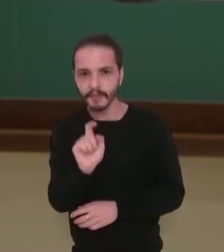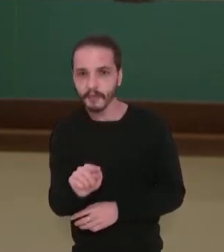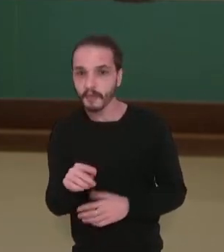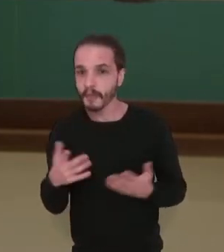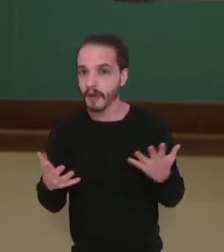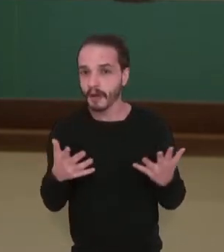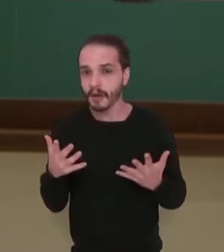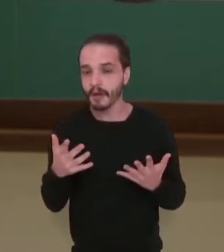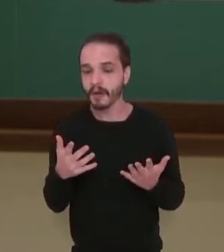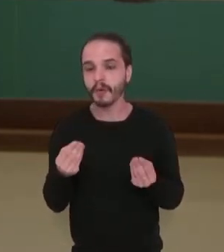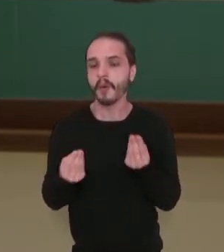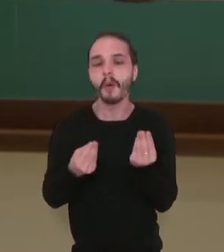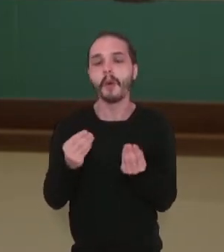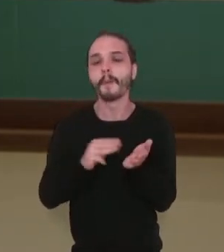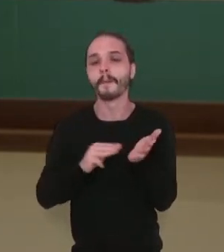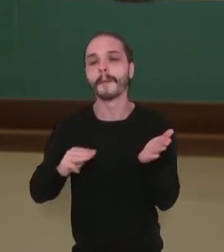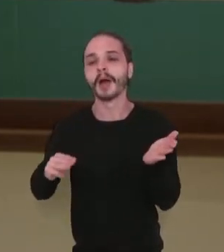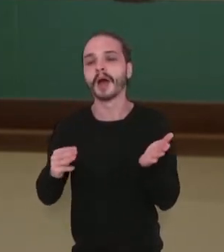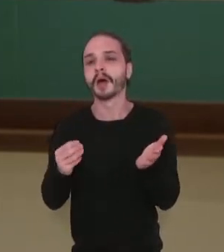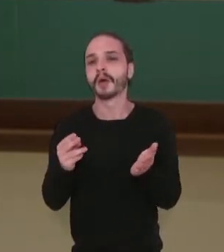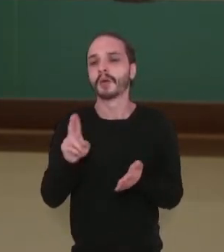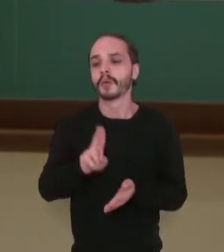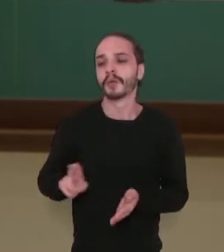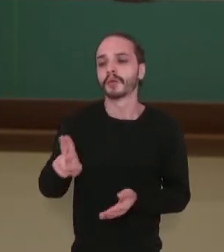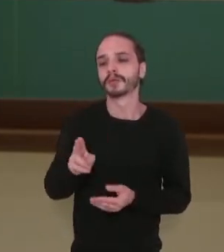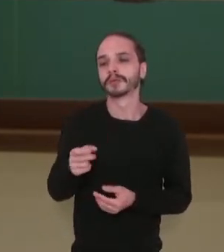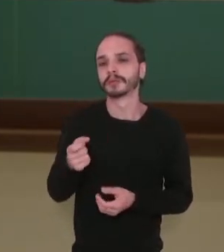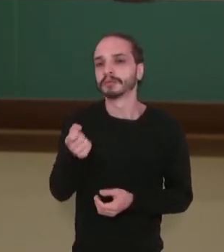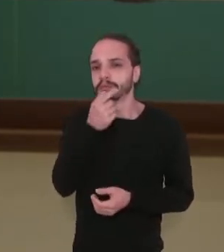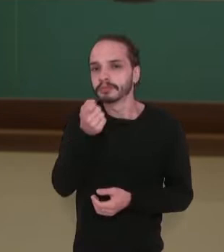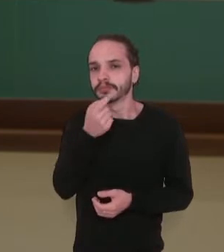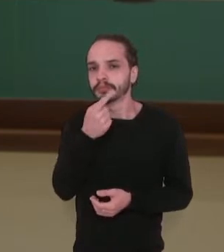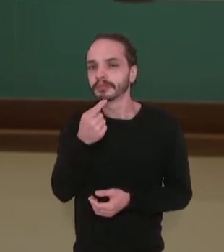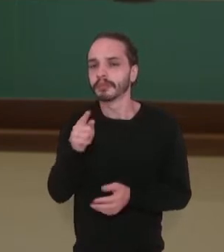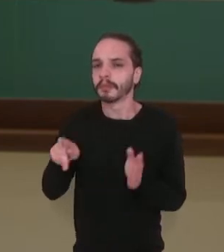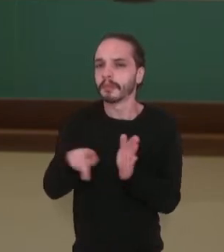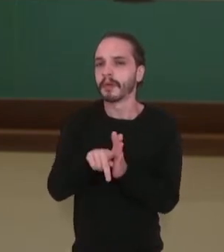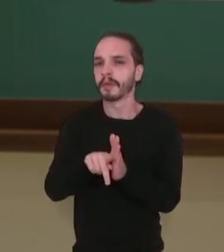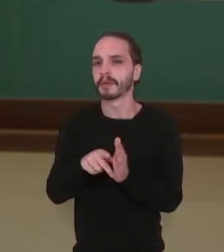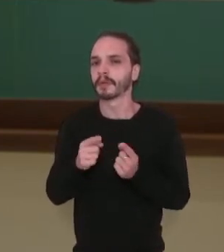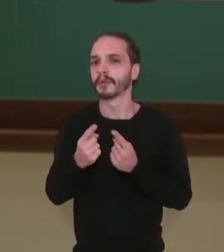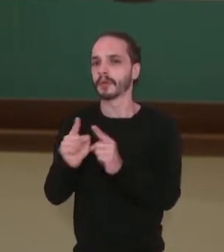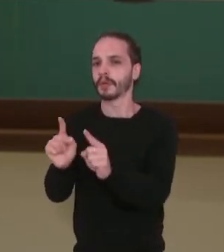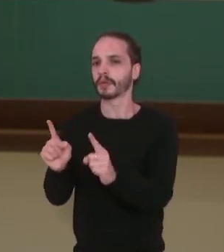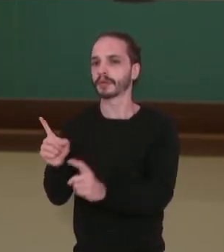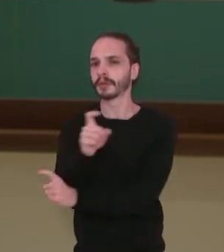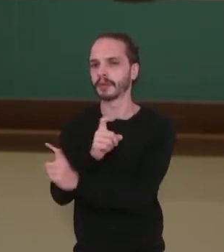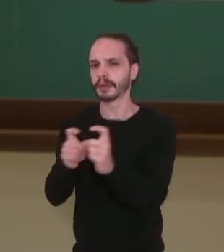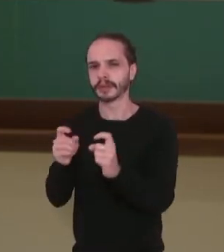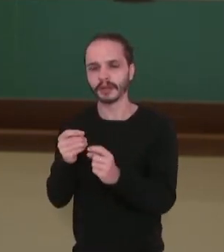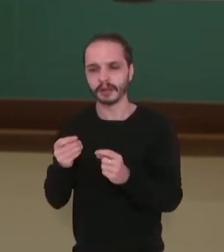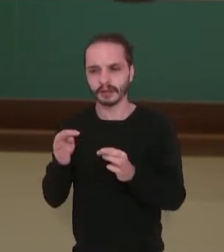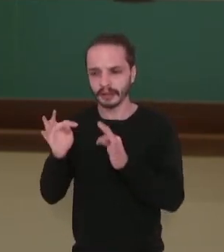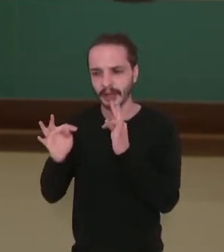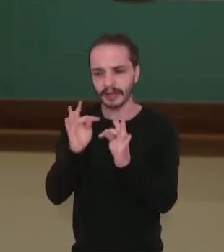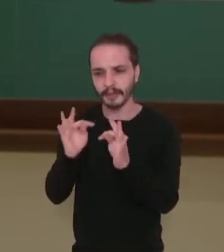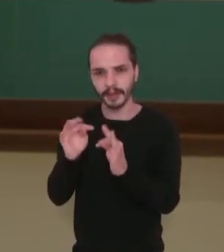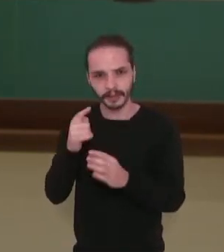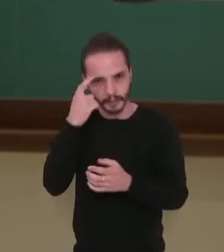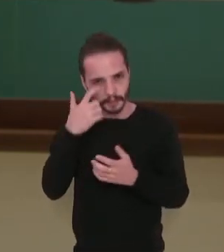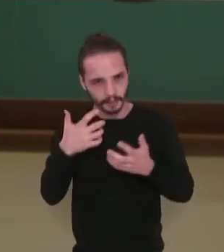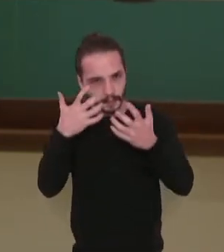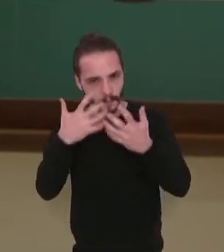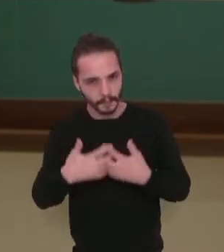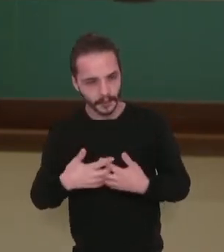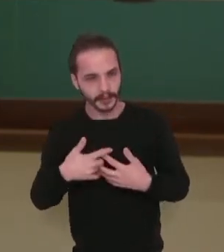esse método, né? Qual será que é o tratamento usado para tratar as doenças causadas por bactérias? Você quer pensar um pouquinho? Então